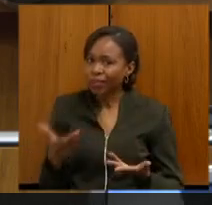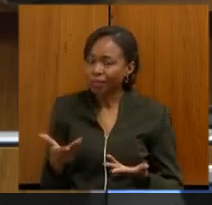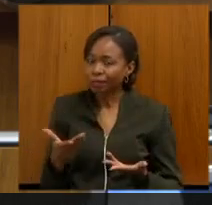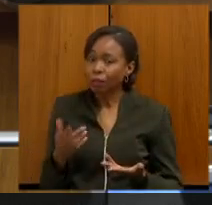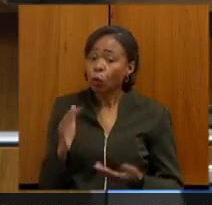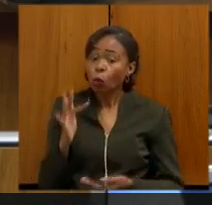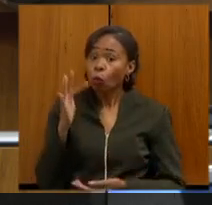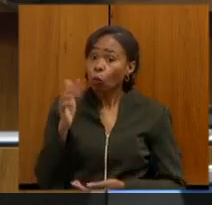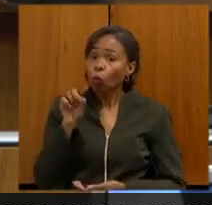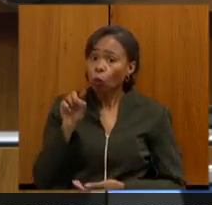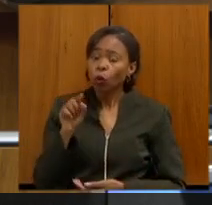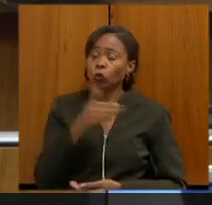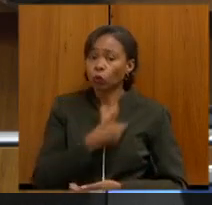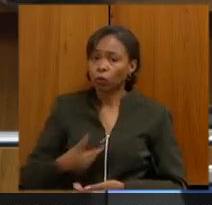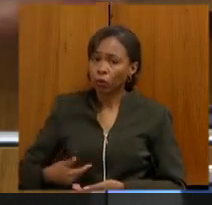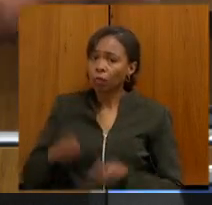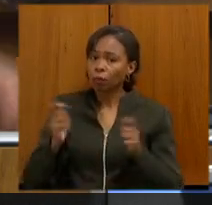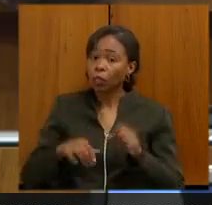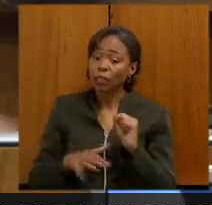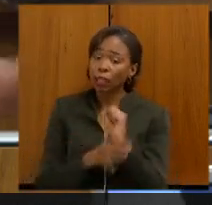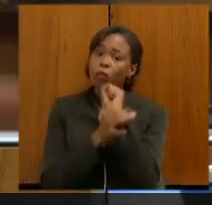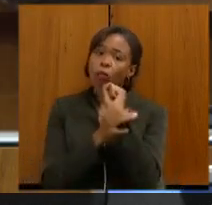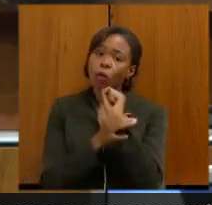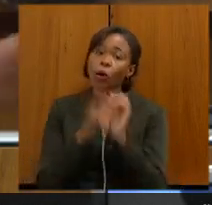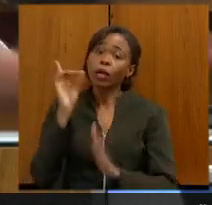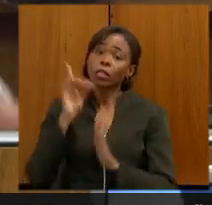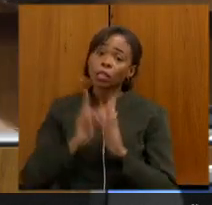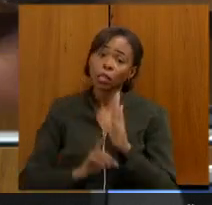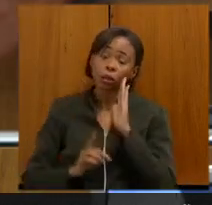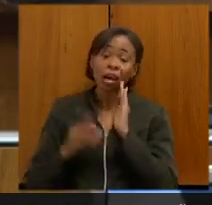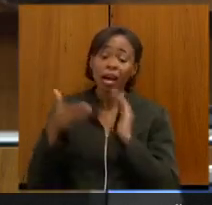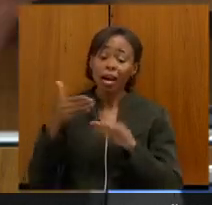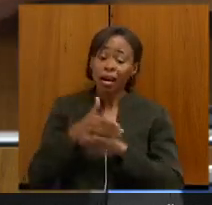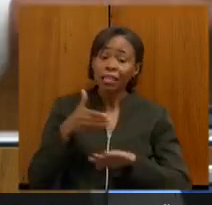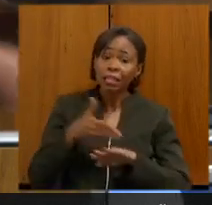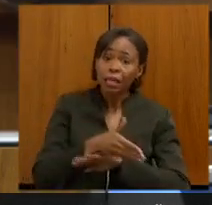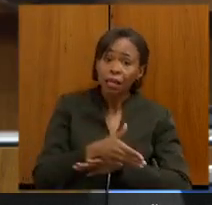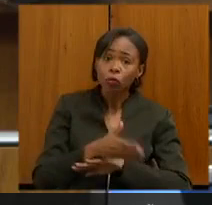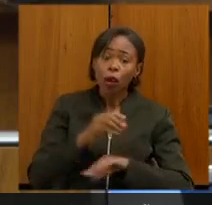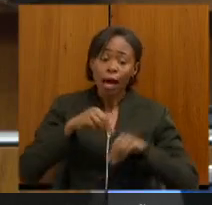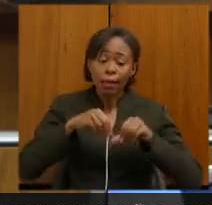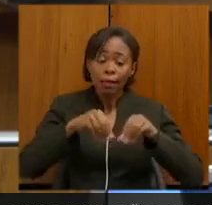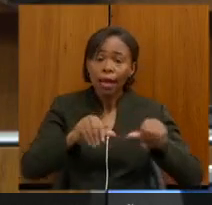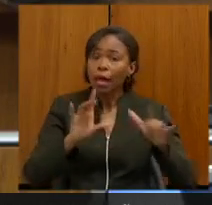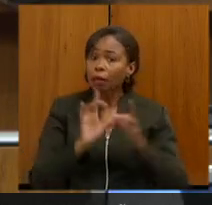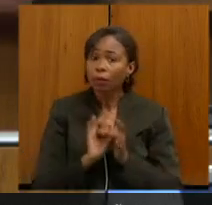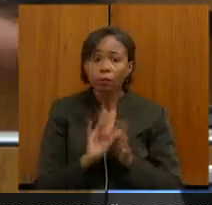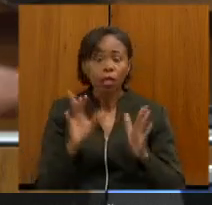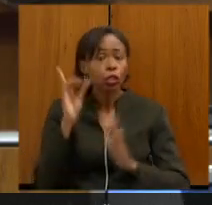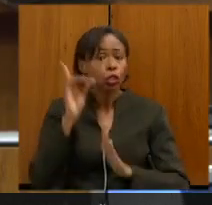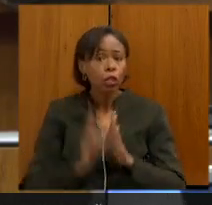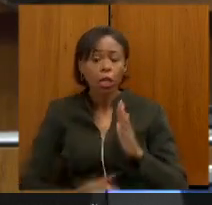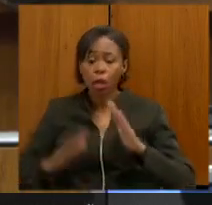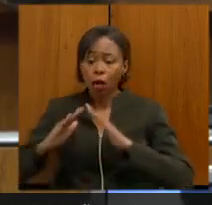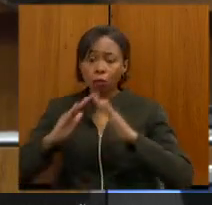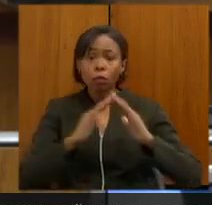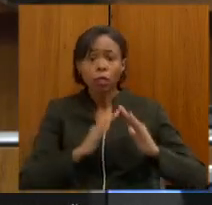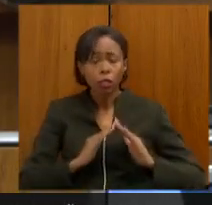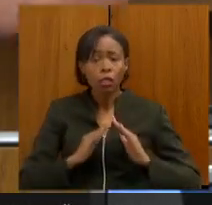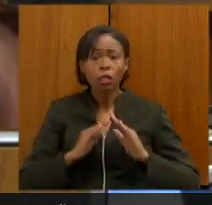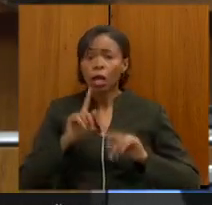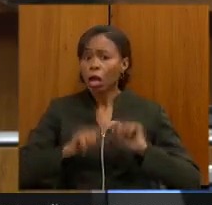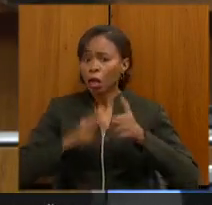segurar o direito à o acesso à Terra Urbana e Rural a moradia e todos os bens e serviços que compõem